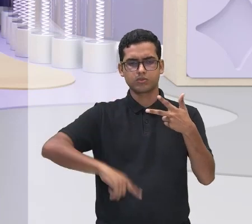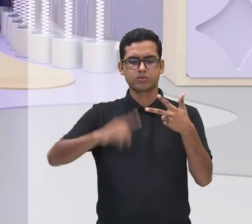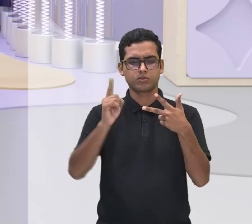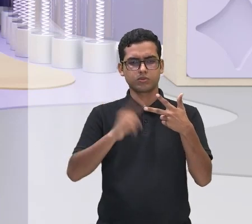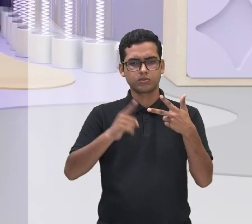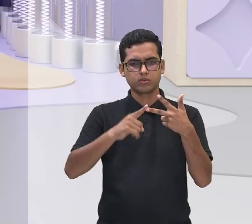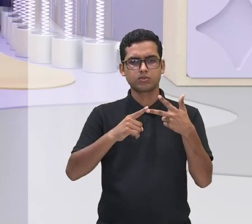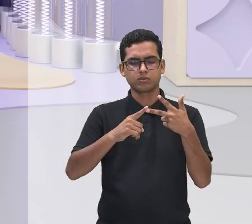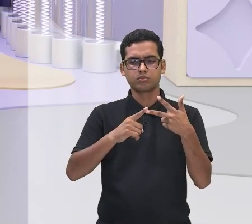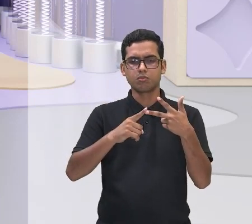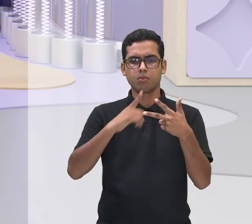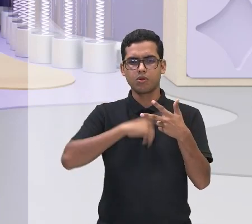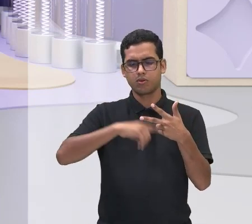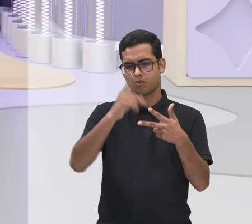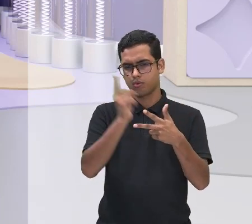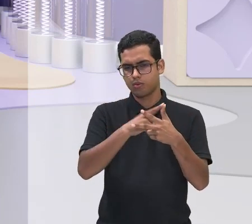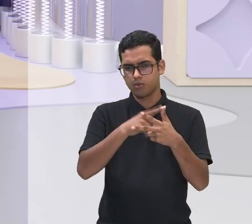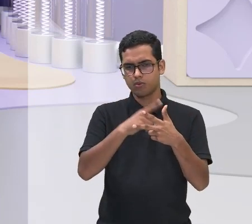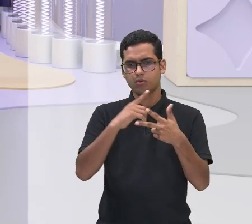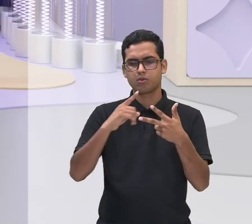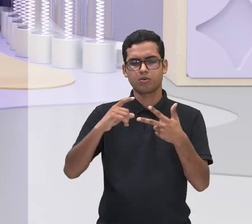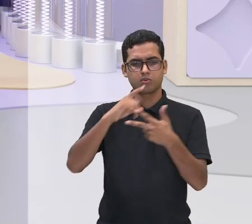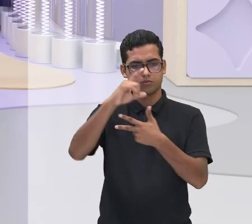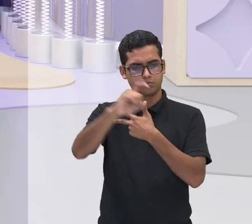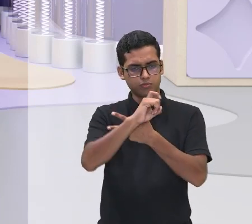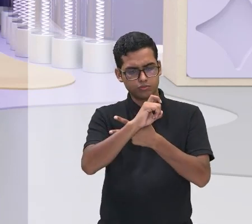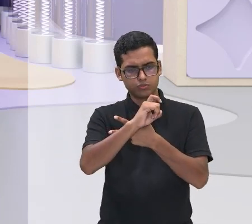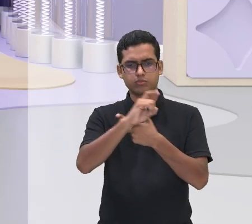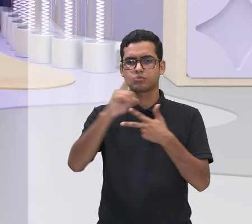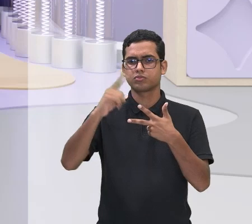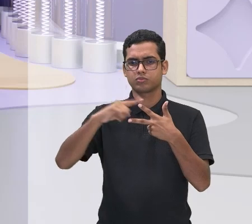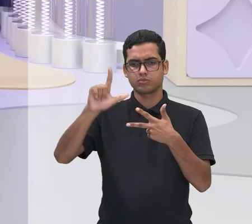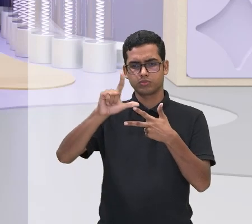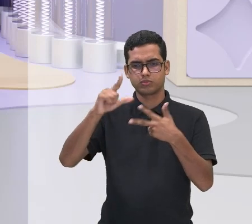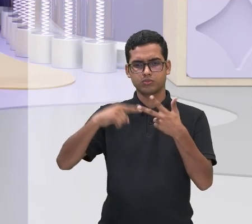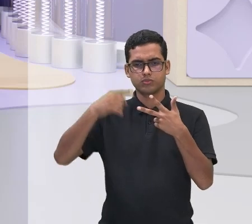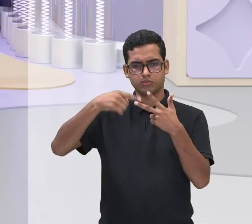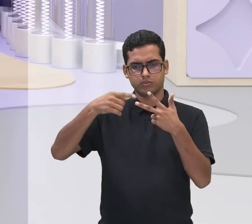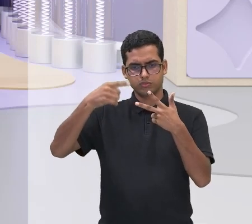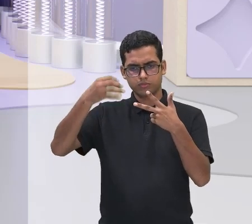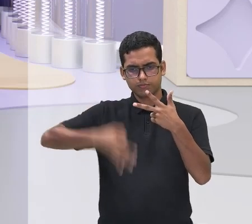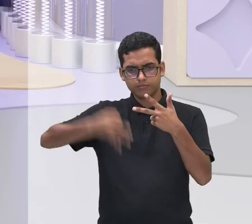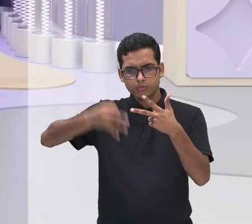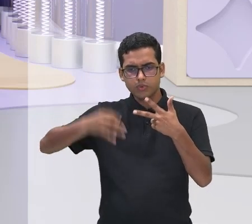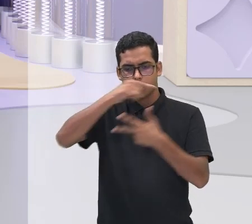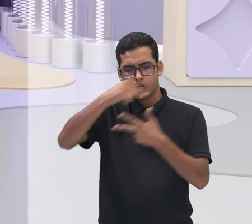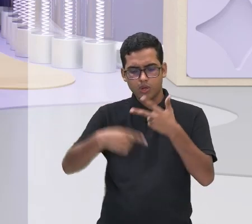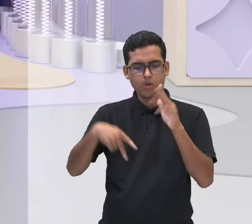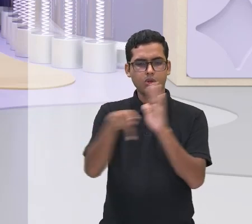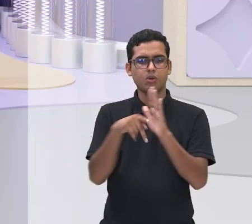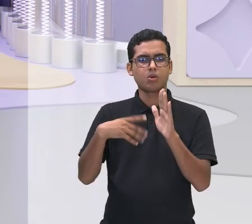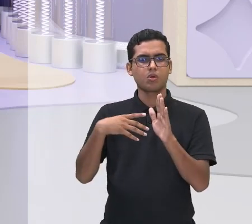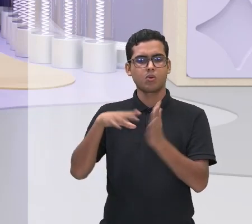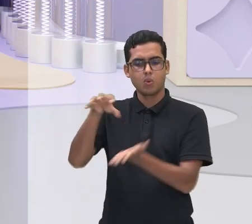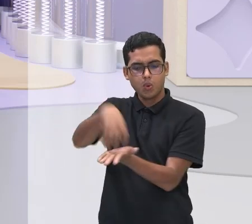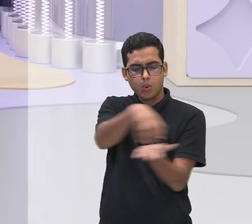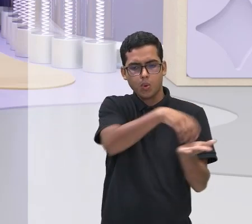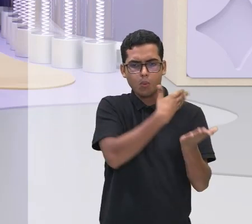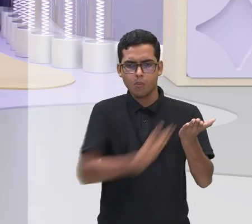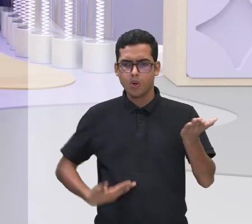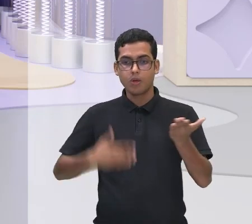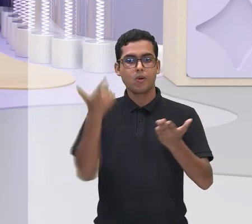segurança, as repartições públicas, que vão garantir às pessoas o seu direito de